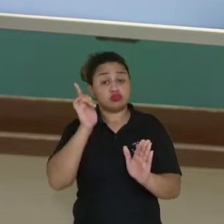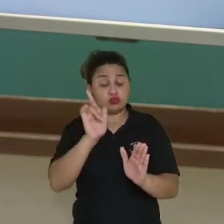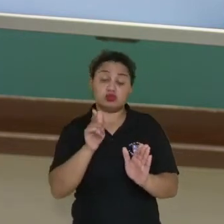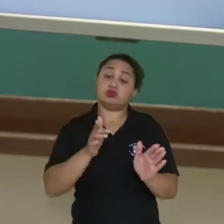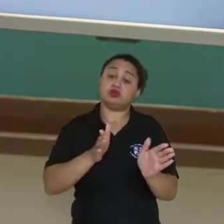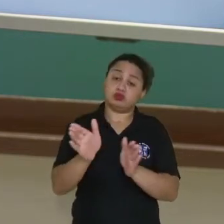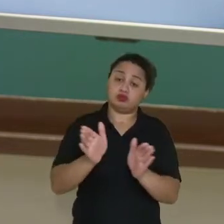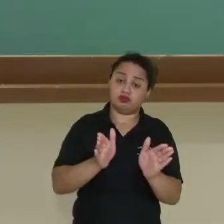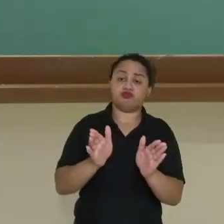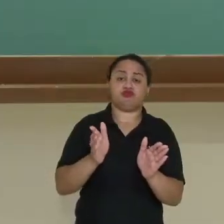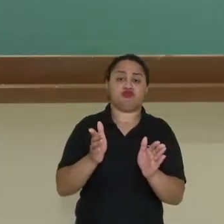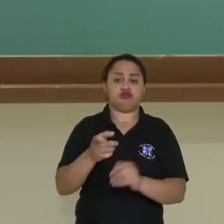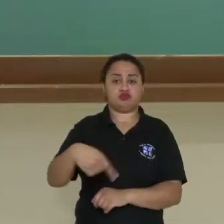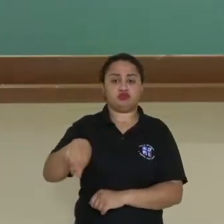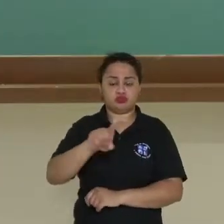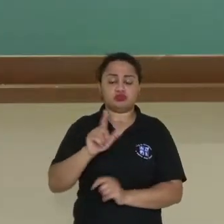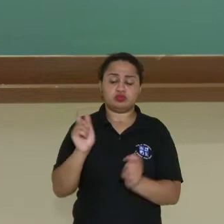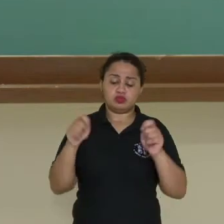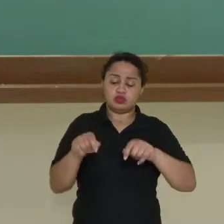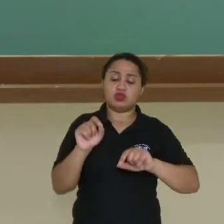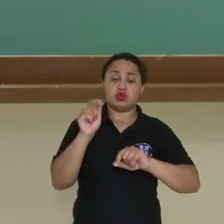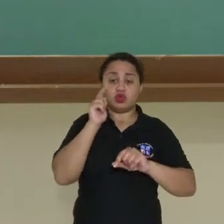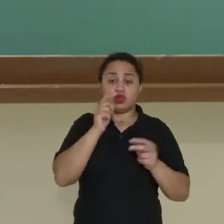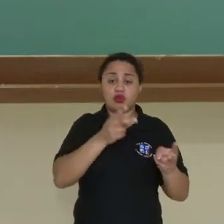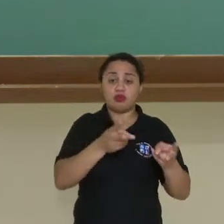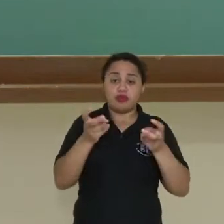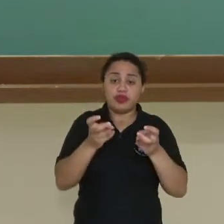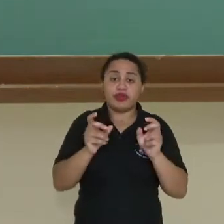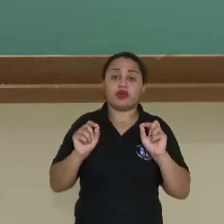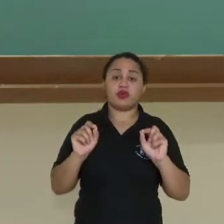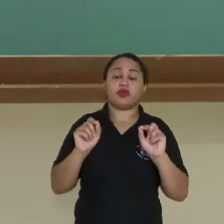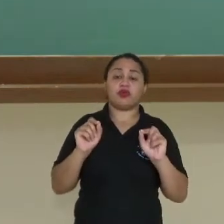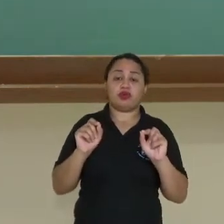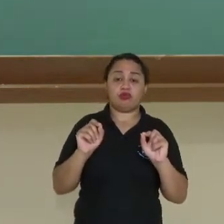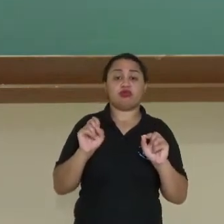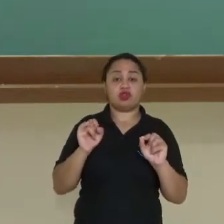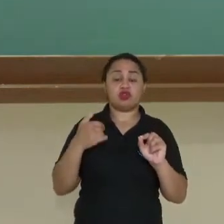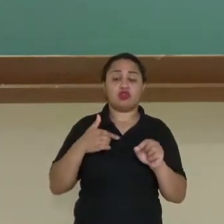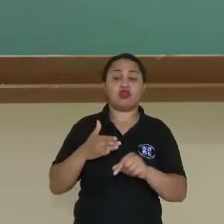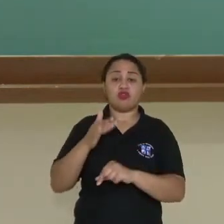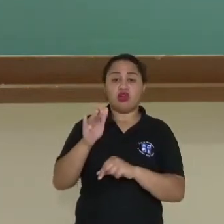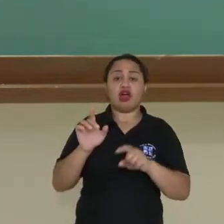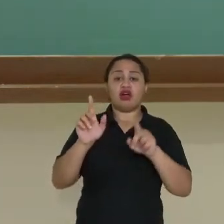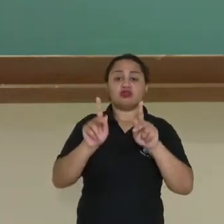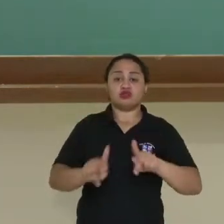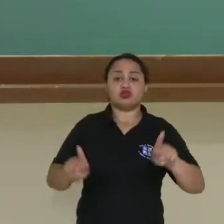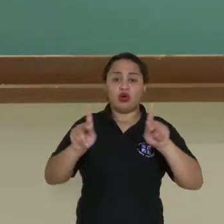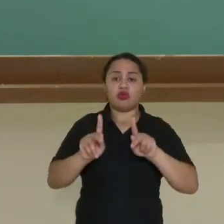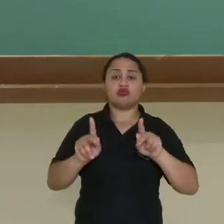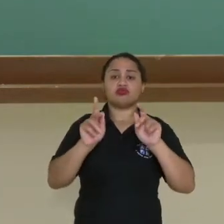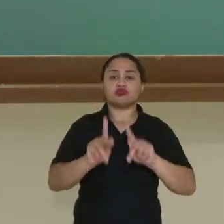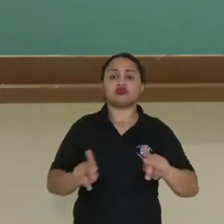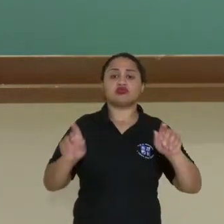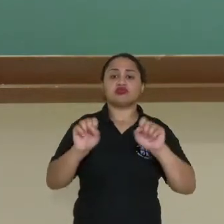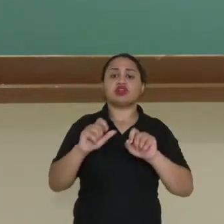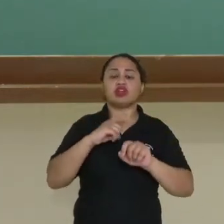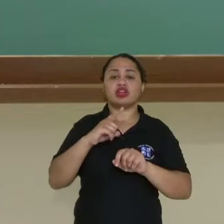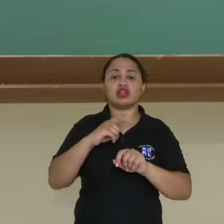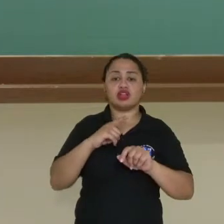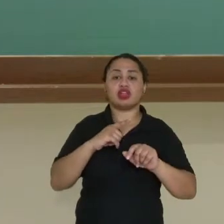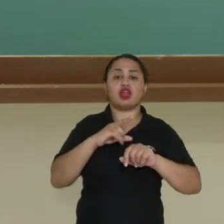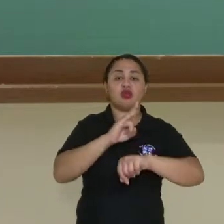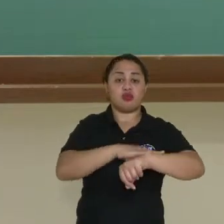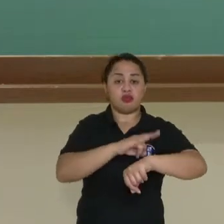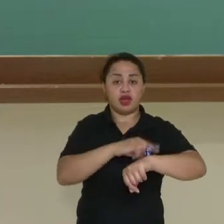acesso. Vocês provavelmente já perceberam, por exemplo, quando vocês vão ao shopping, que existe lá um banheiro